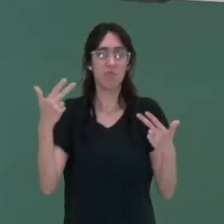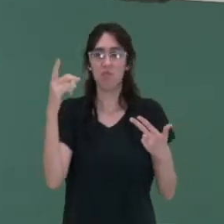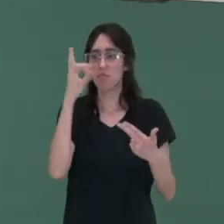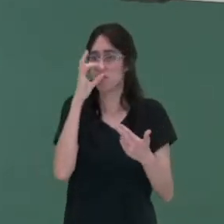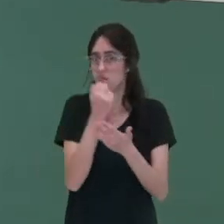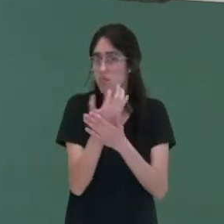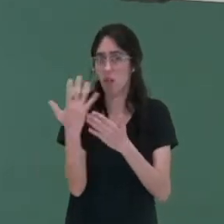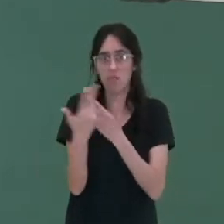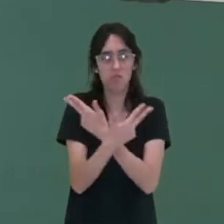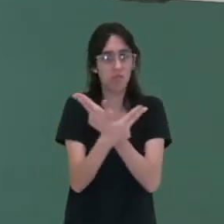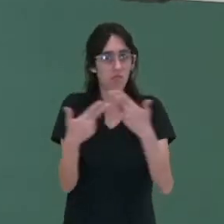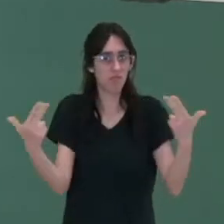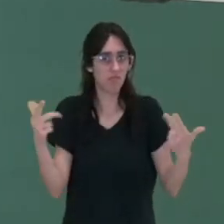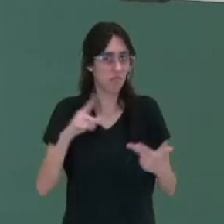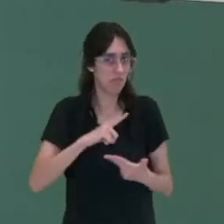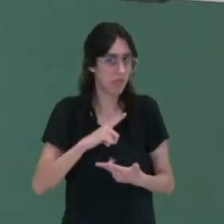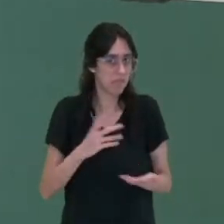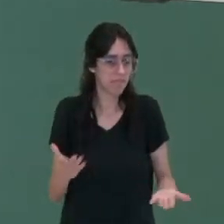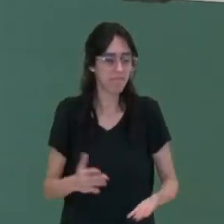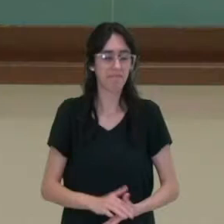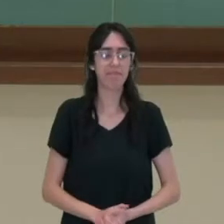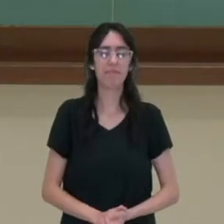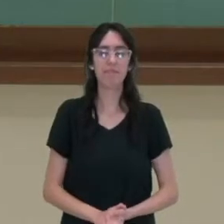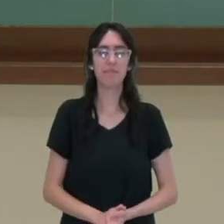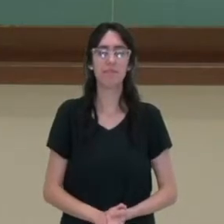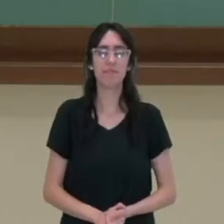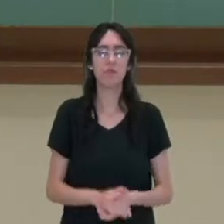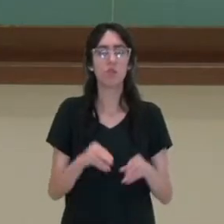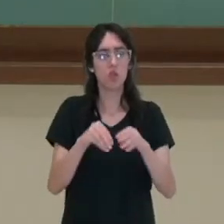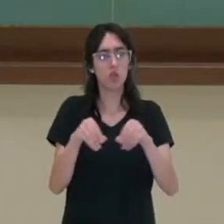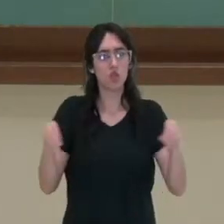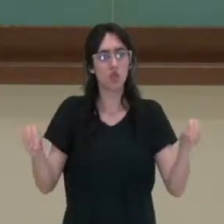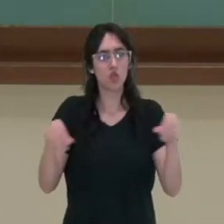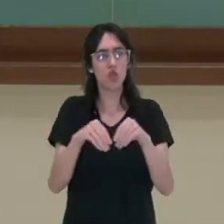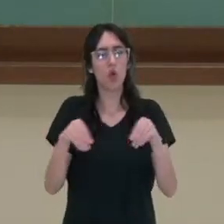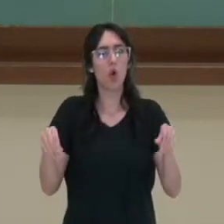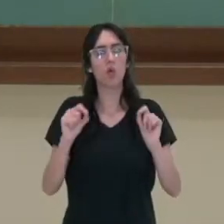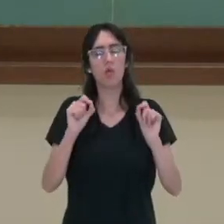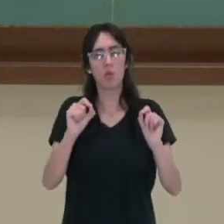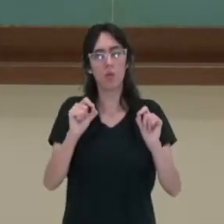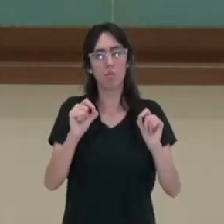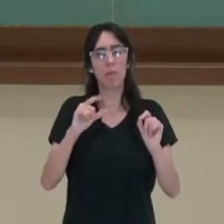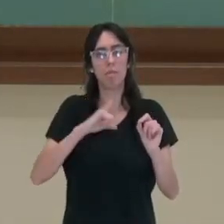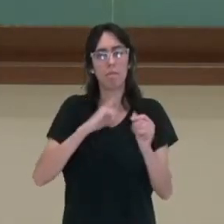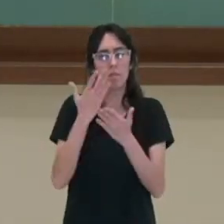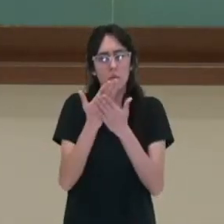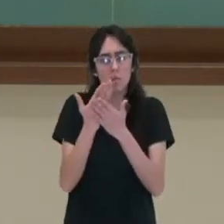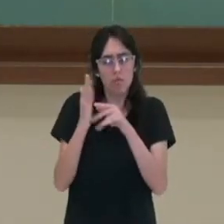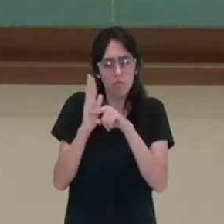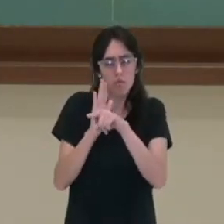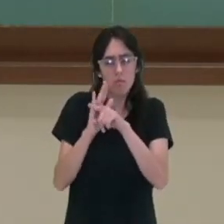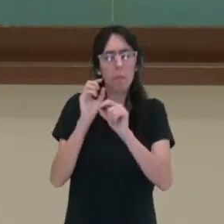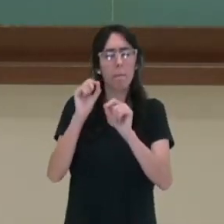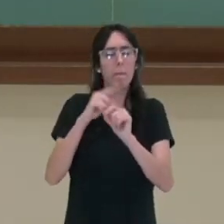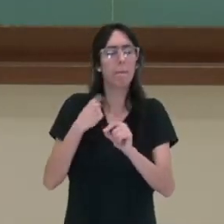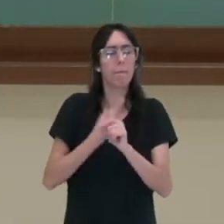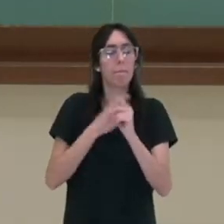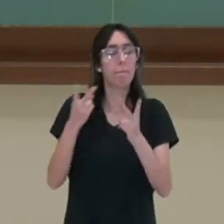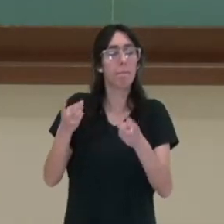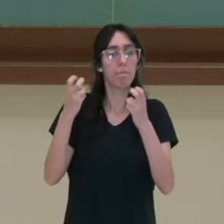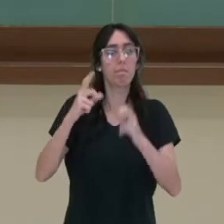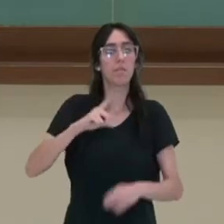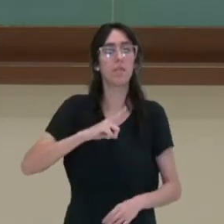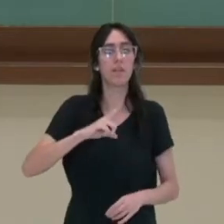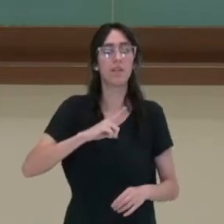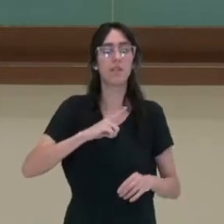e também criamos nossos animais. Quando falamos no solo e ao realizarmos um estudo de solo, é comum observarmos os horizontes